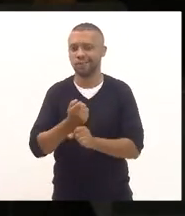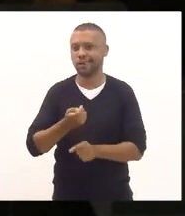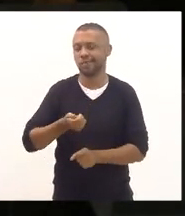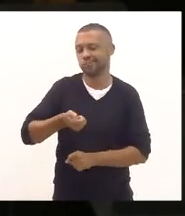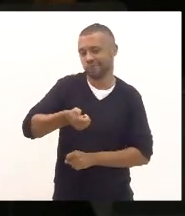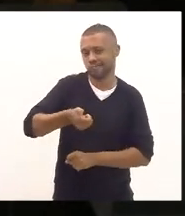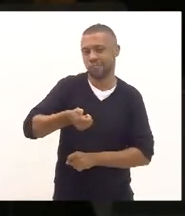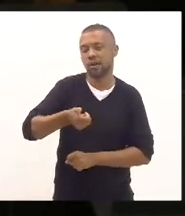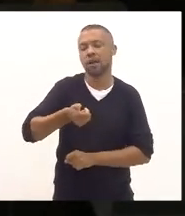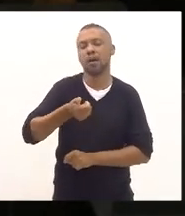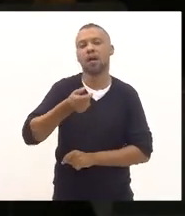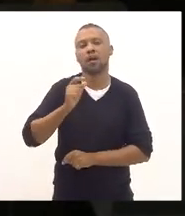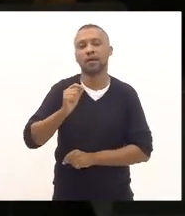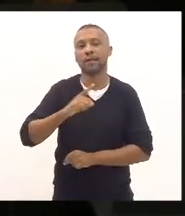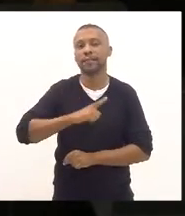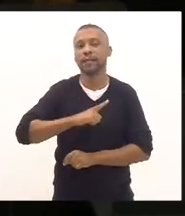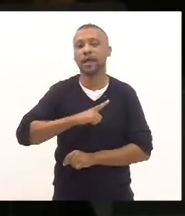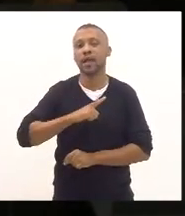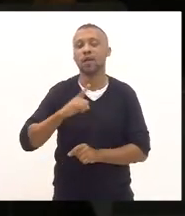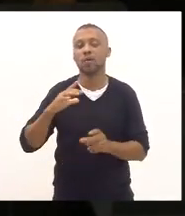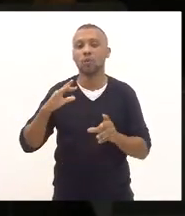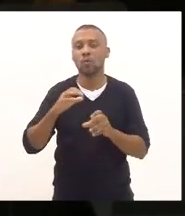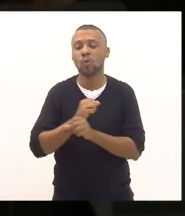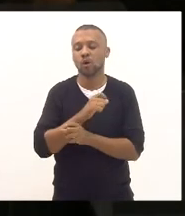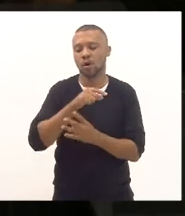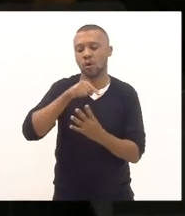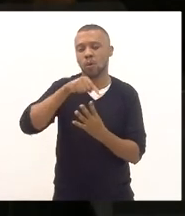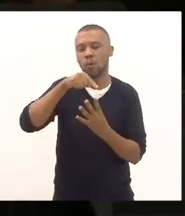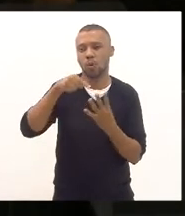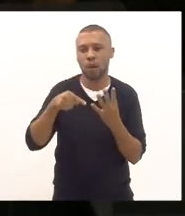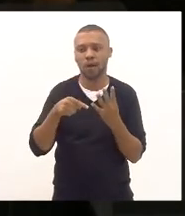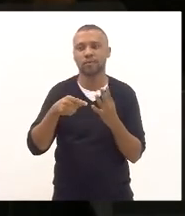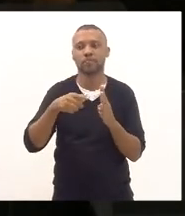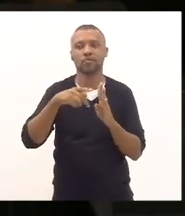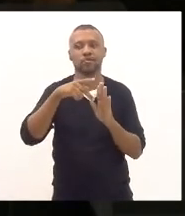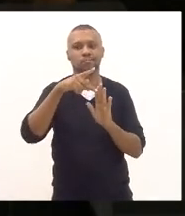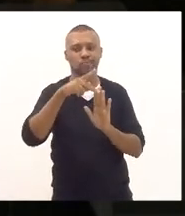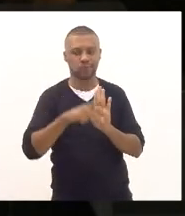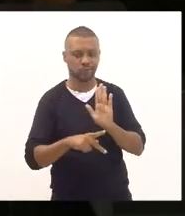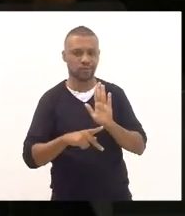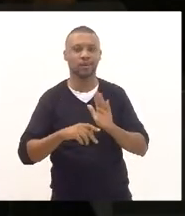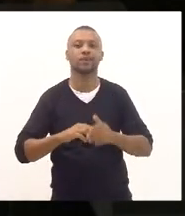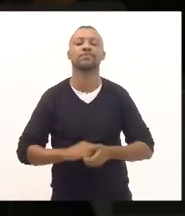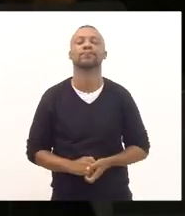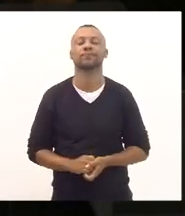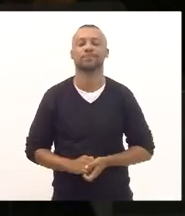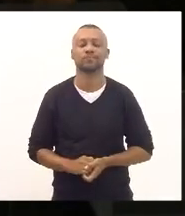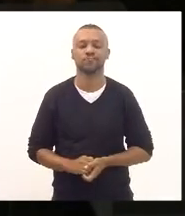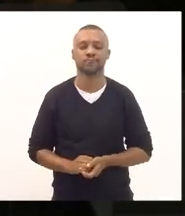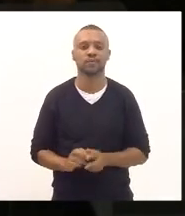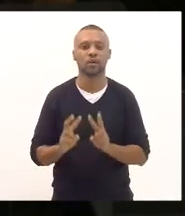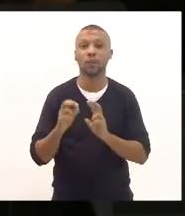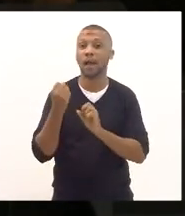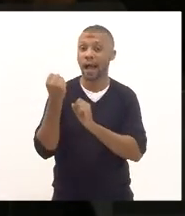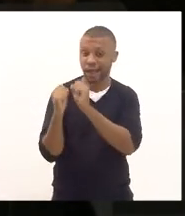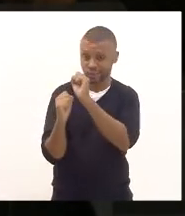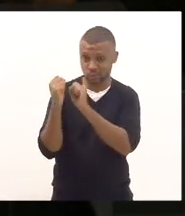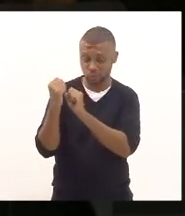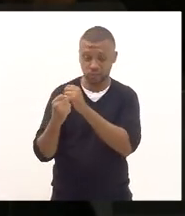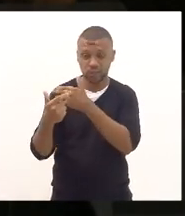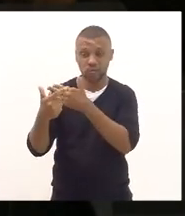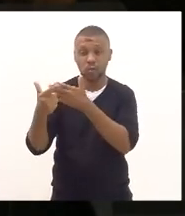de Presidente eu não tenho quatro projetos já tô sobre a indústria do